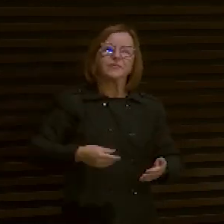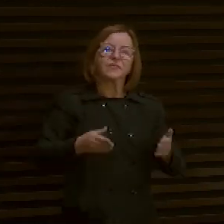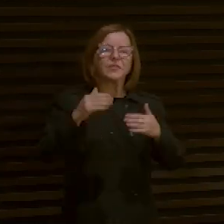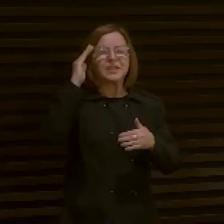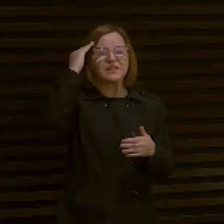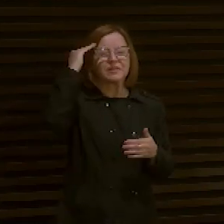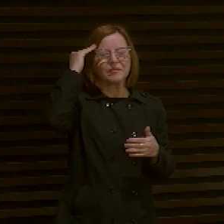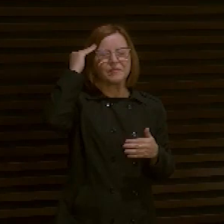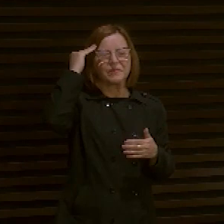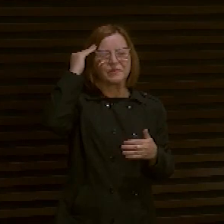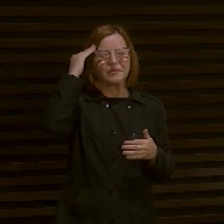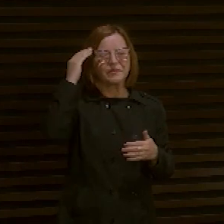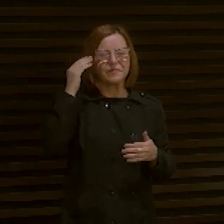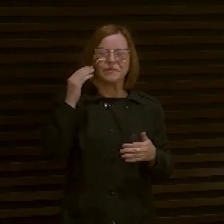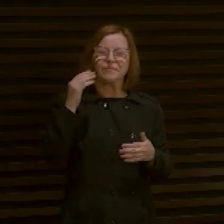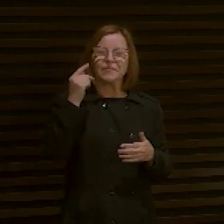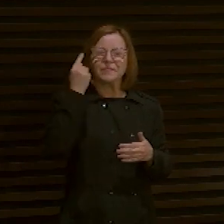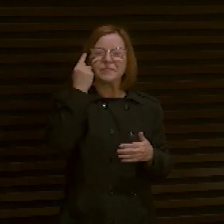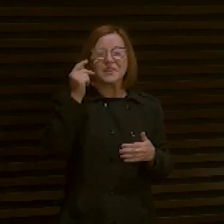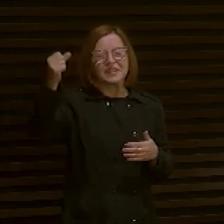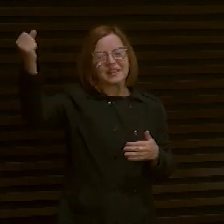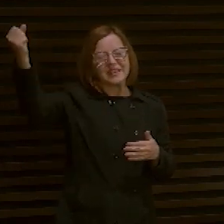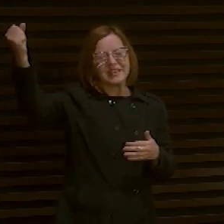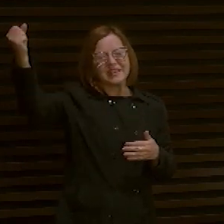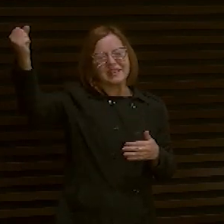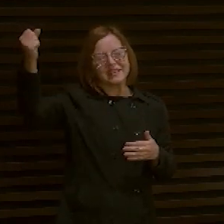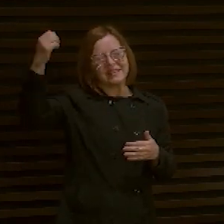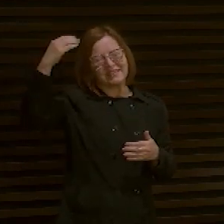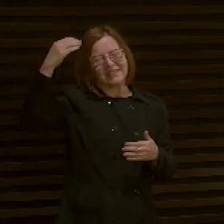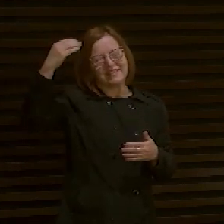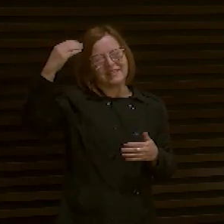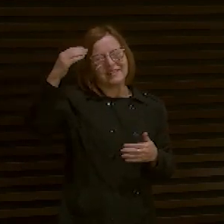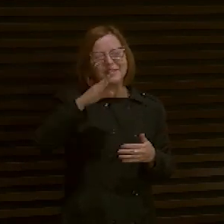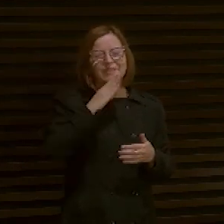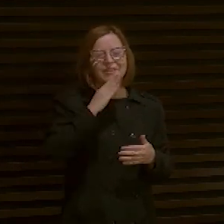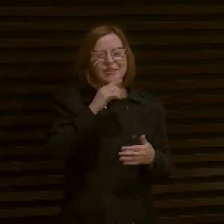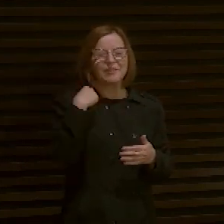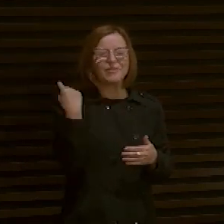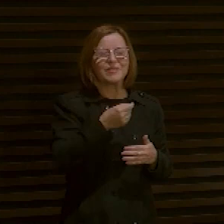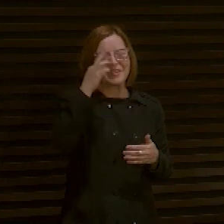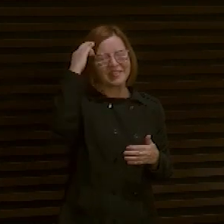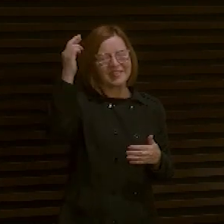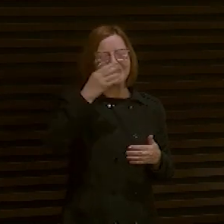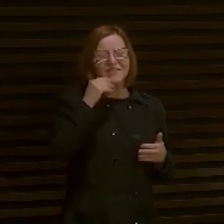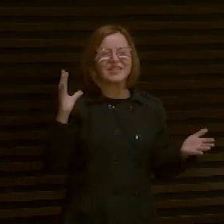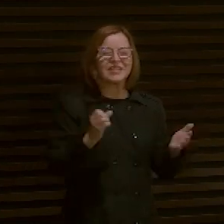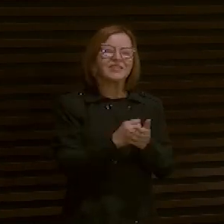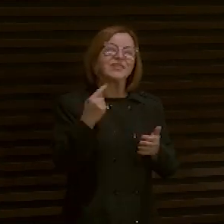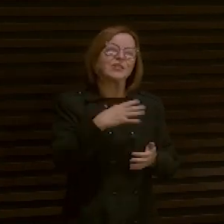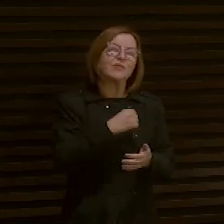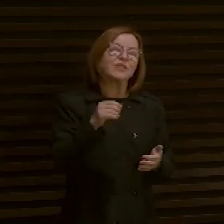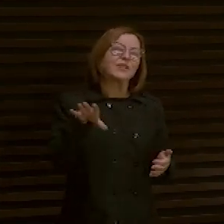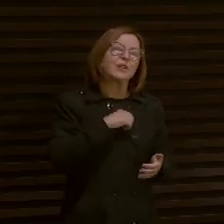entendimento para crescermos na graça e no conhecimento de nosso Senhor e Salvador, o teu Filho amado Jesus Cristo, e é no